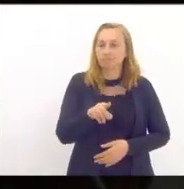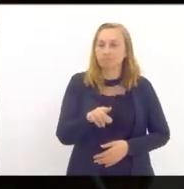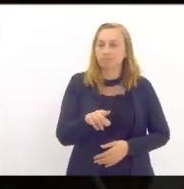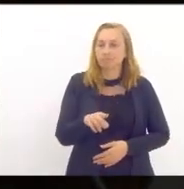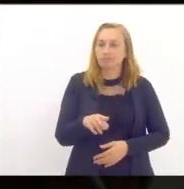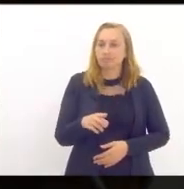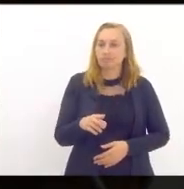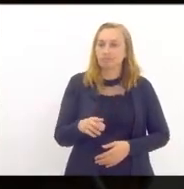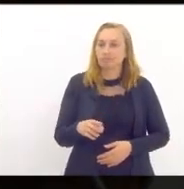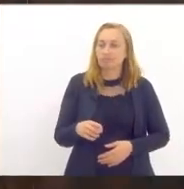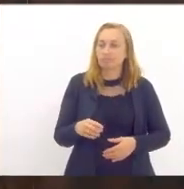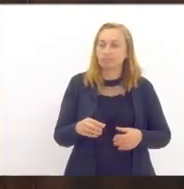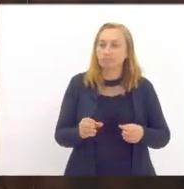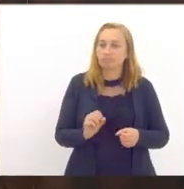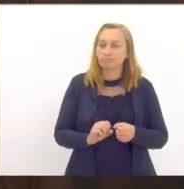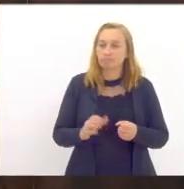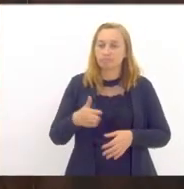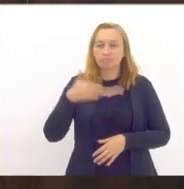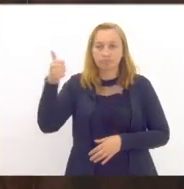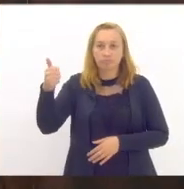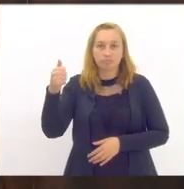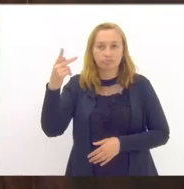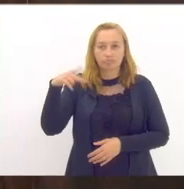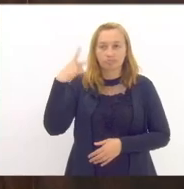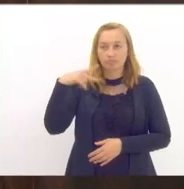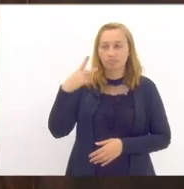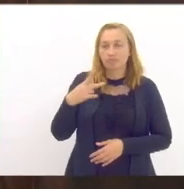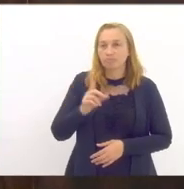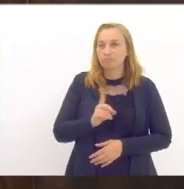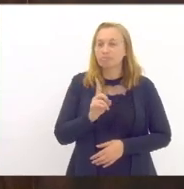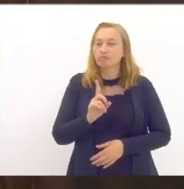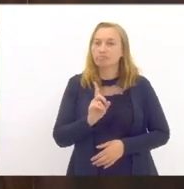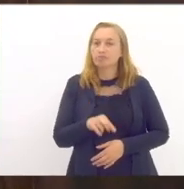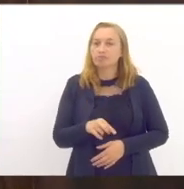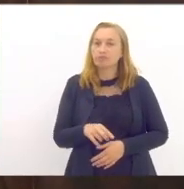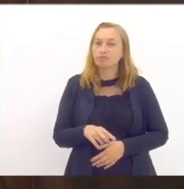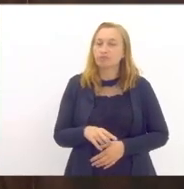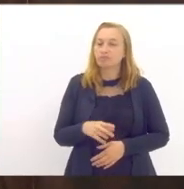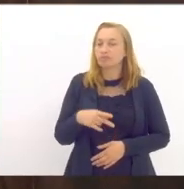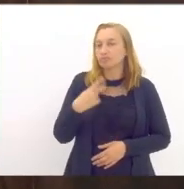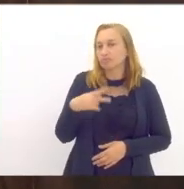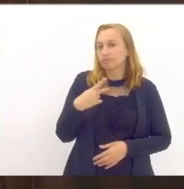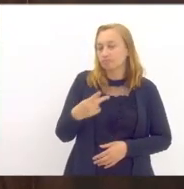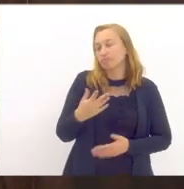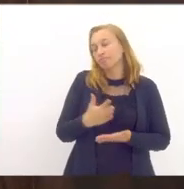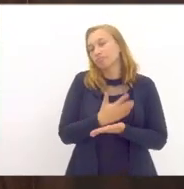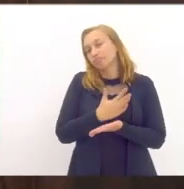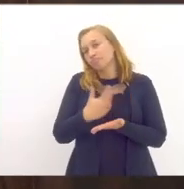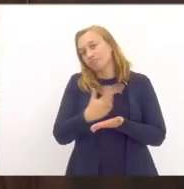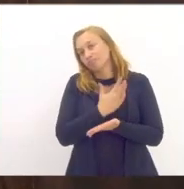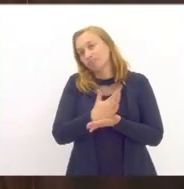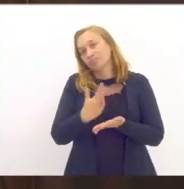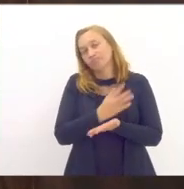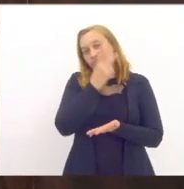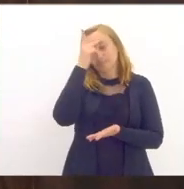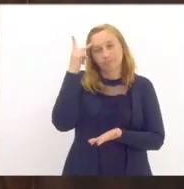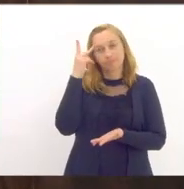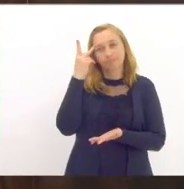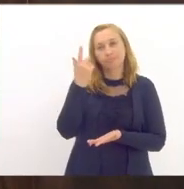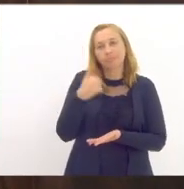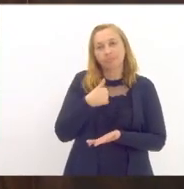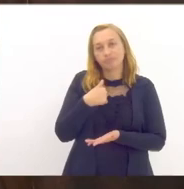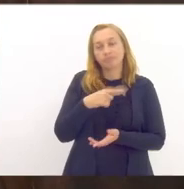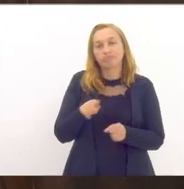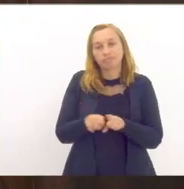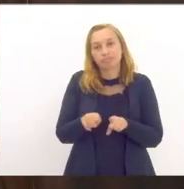torna parlamentares melhores. Não pego, como disse aqui, né, algumas pessoas, eu também